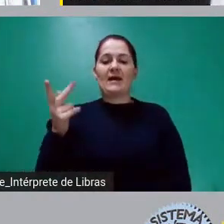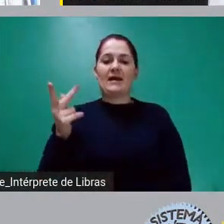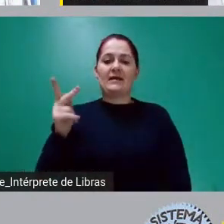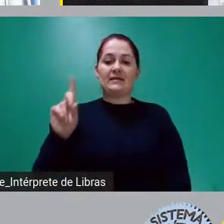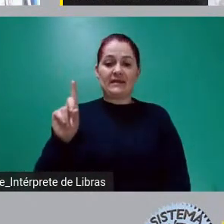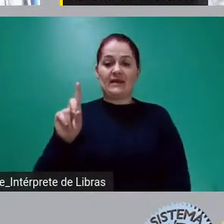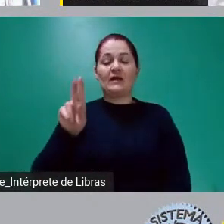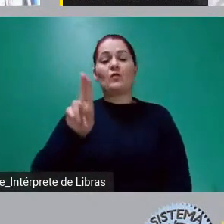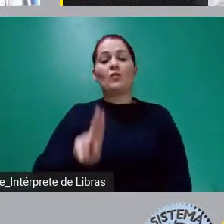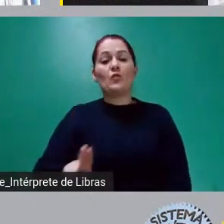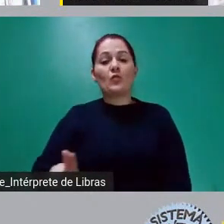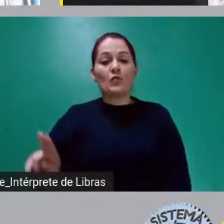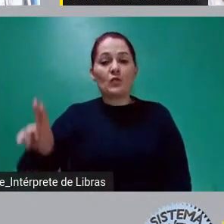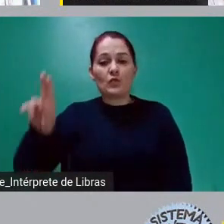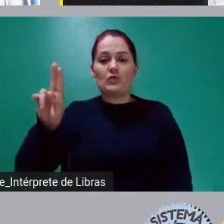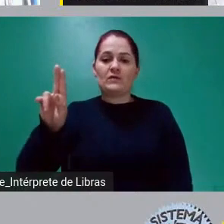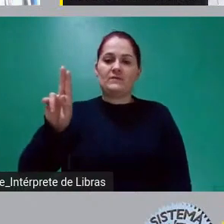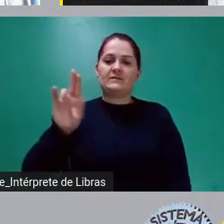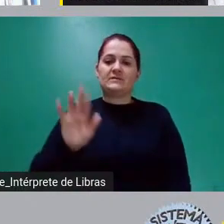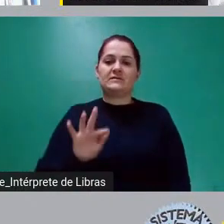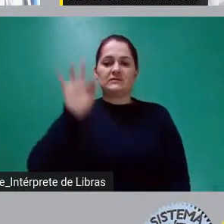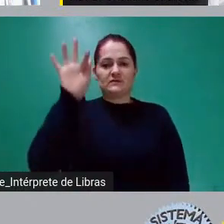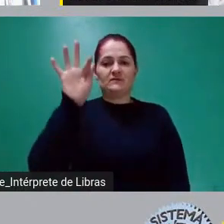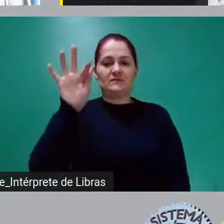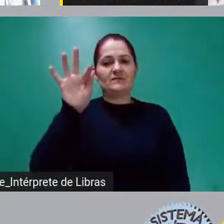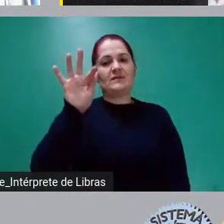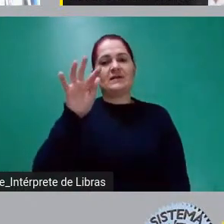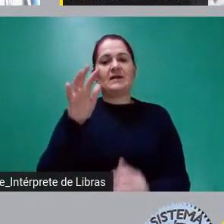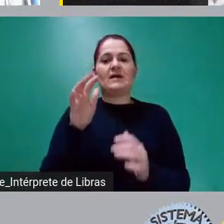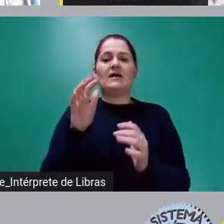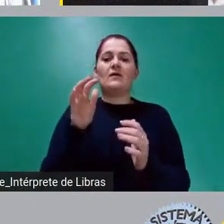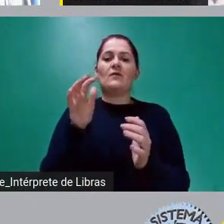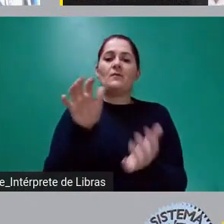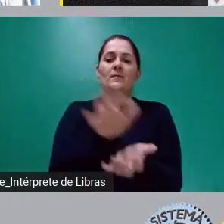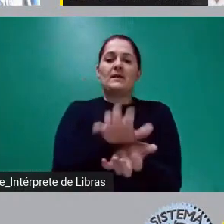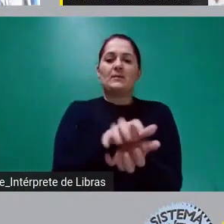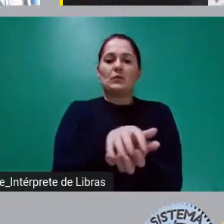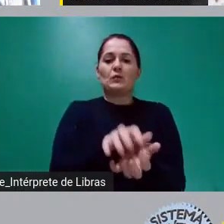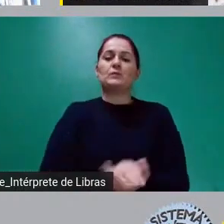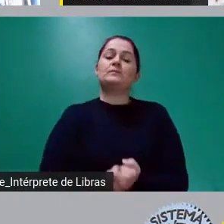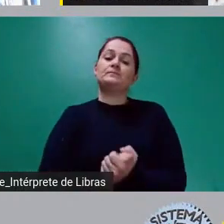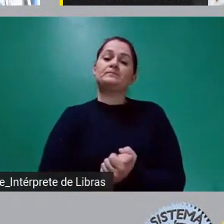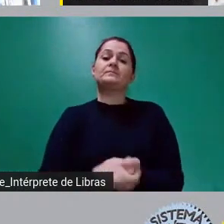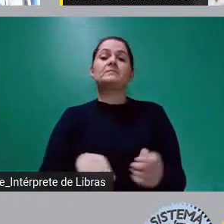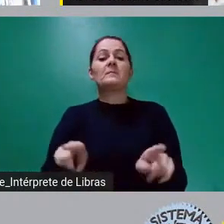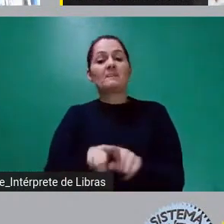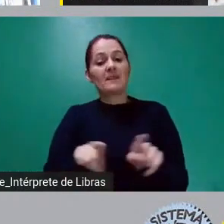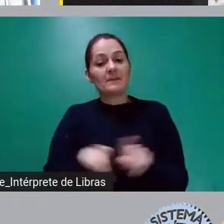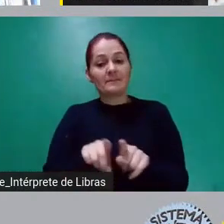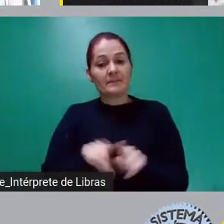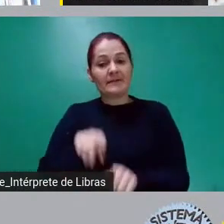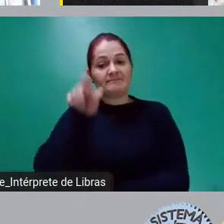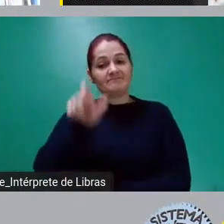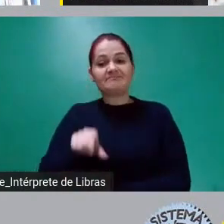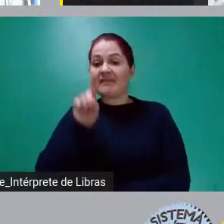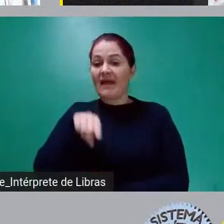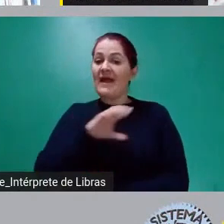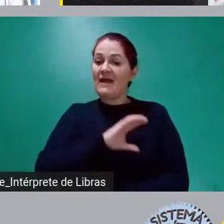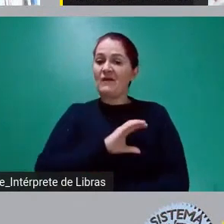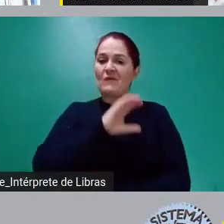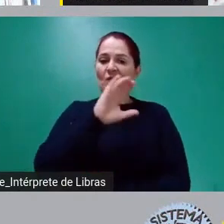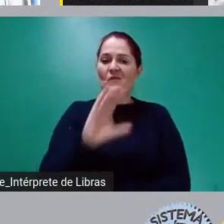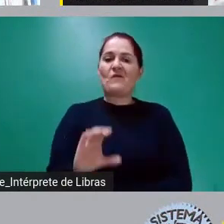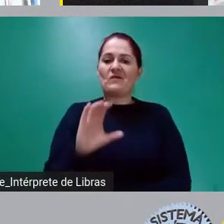honra para a Auditoria Cidadã, ele é o nosso coordenador do Núcleo Alagoano da